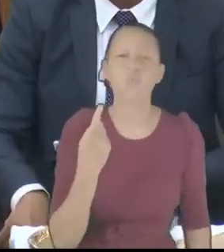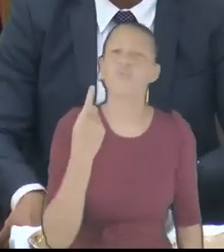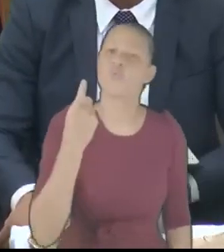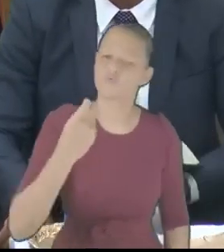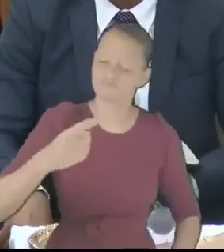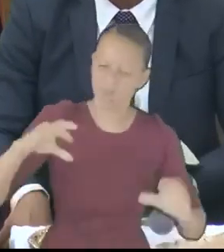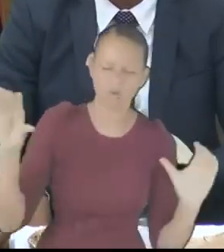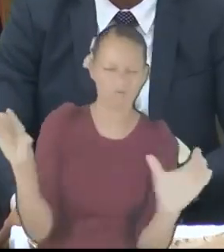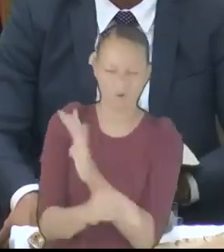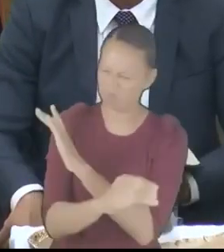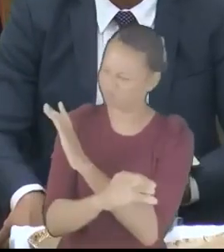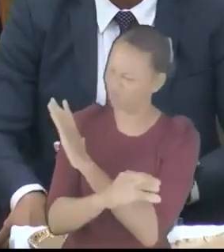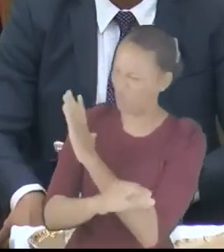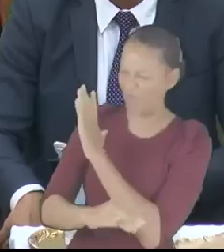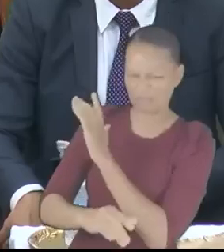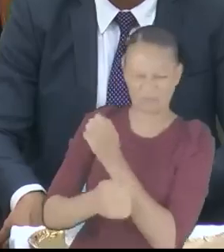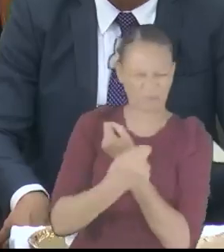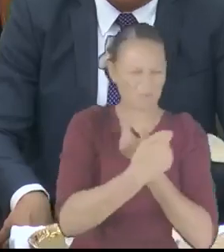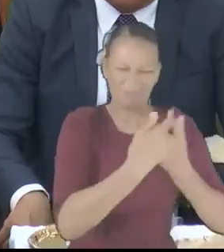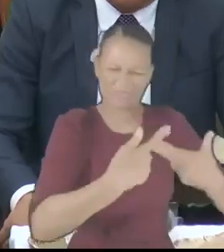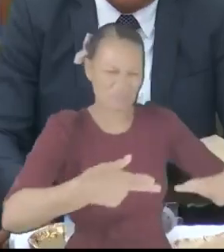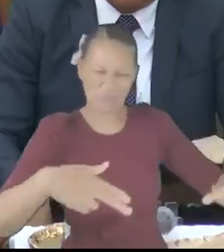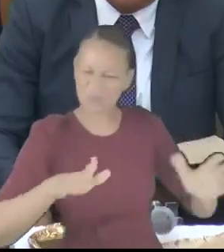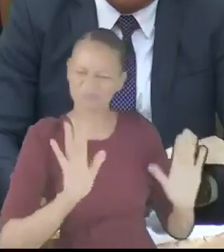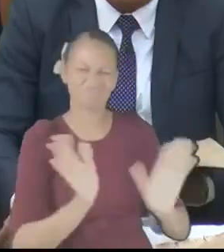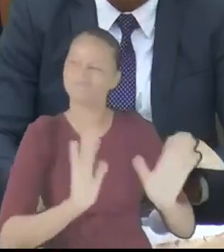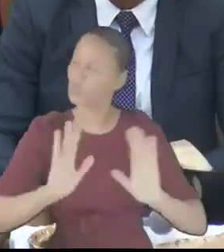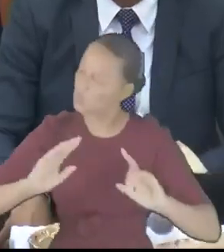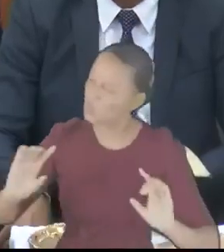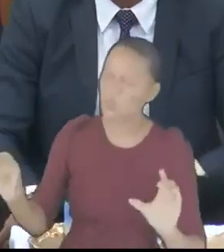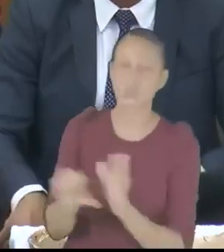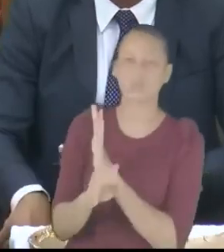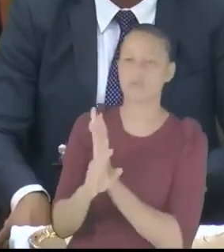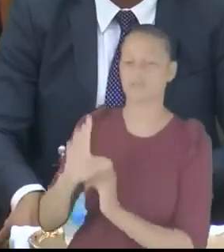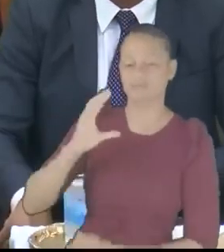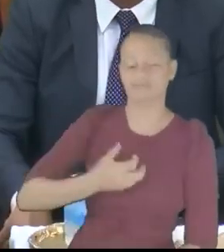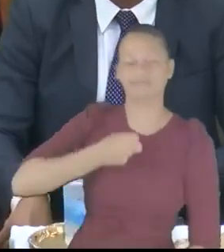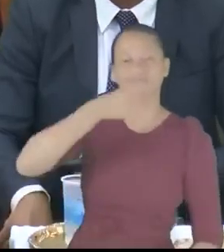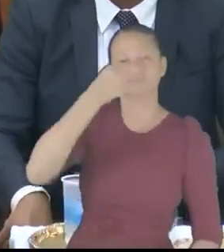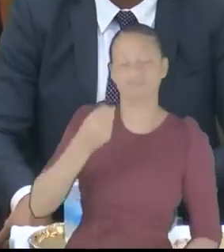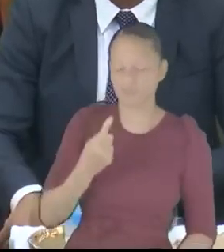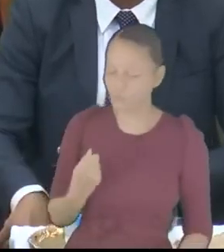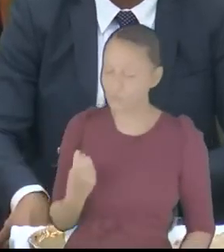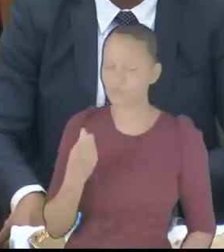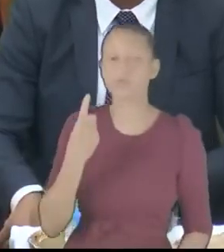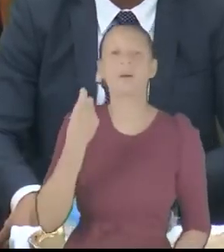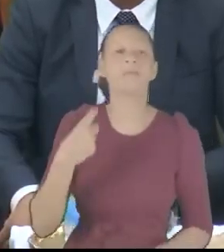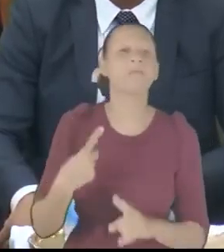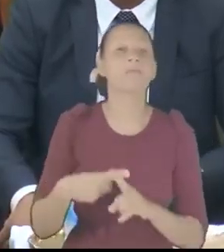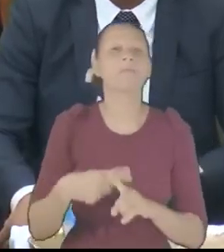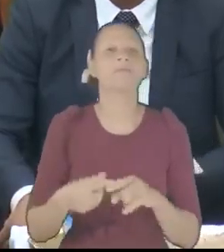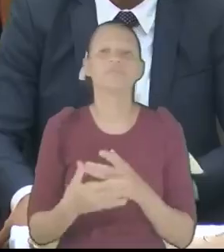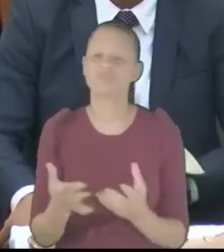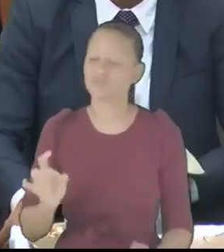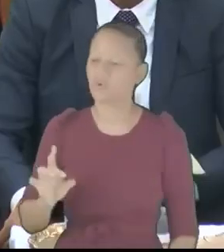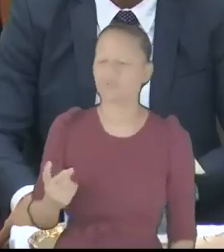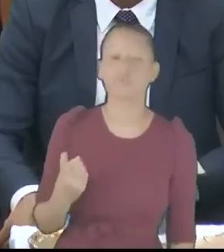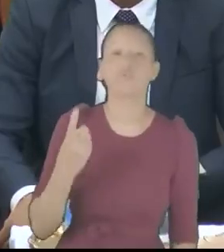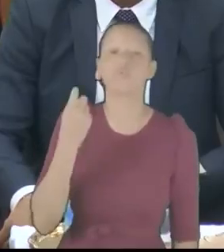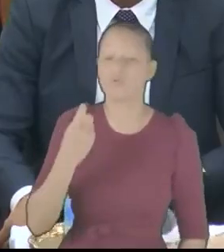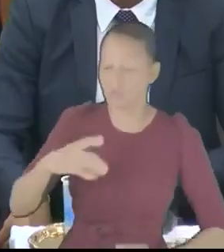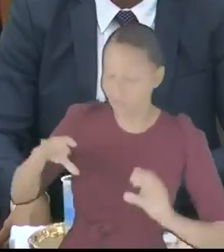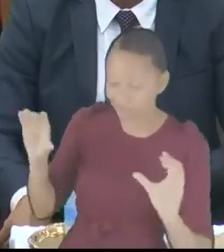e suficiente, o que, meus amados irmãos? Salvador, único porque só tem Ele,